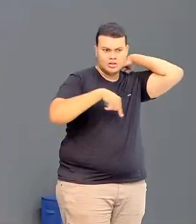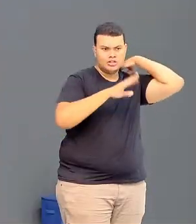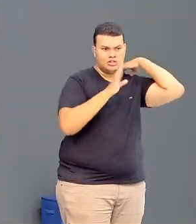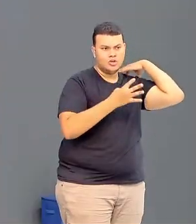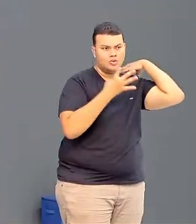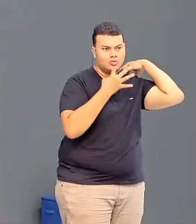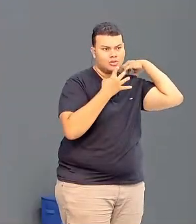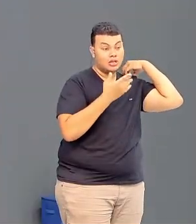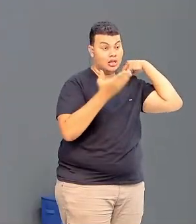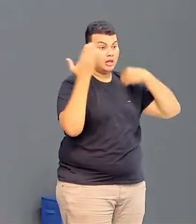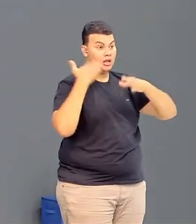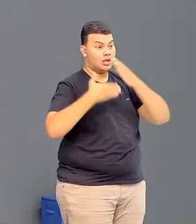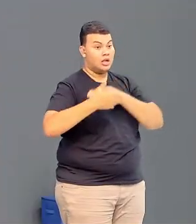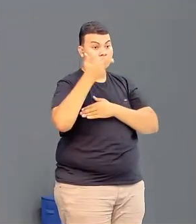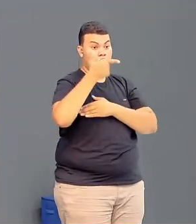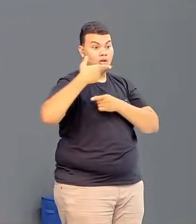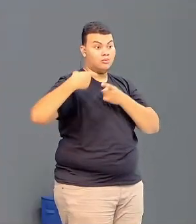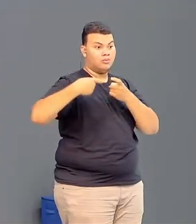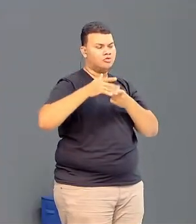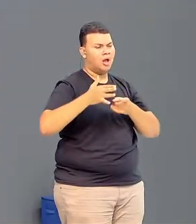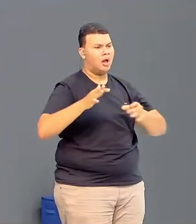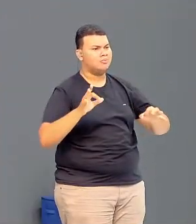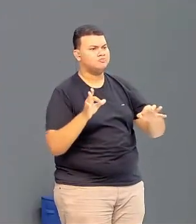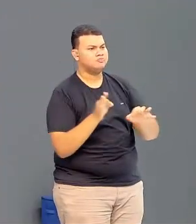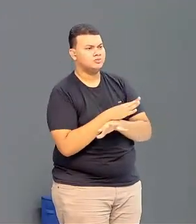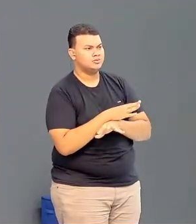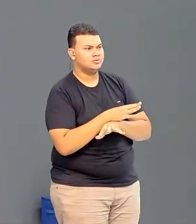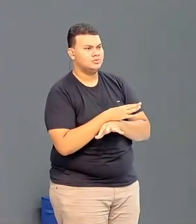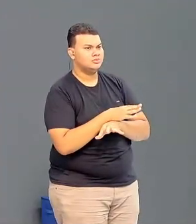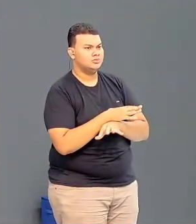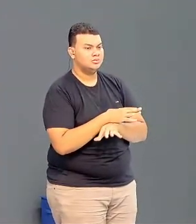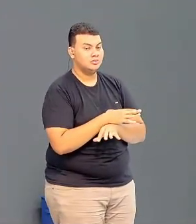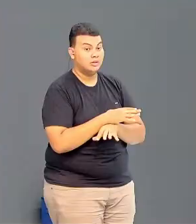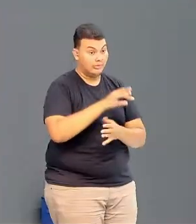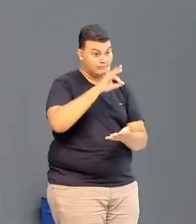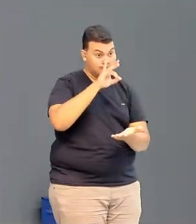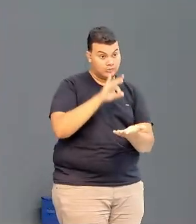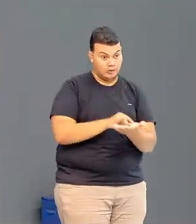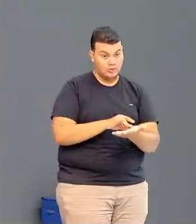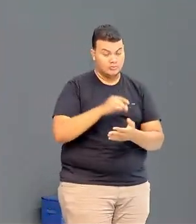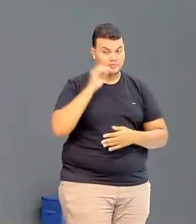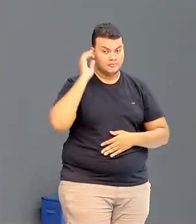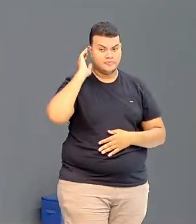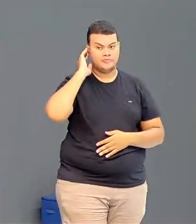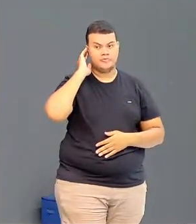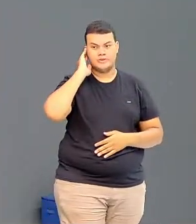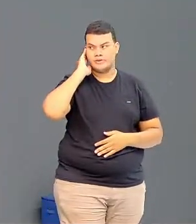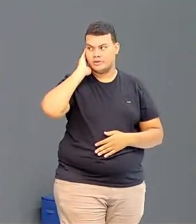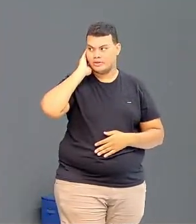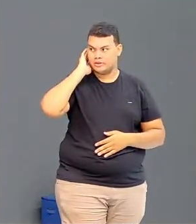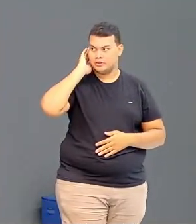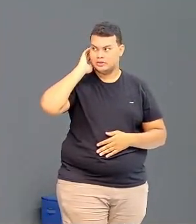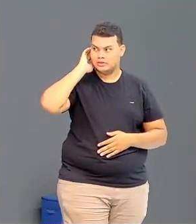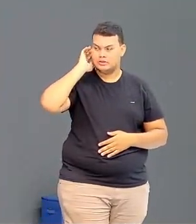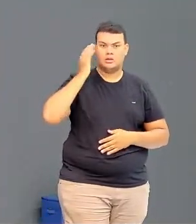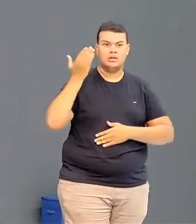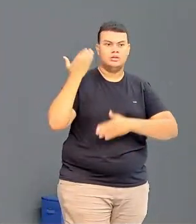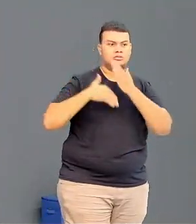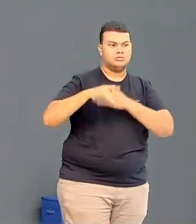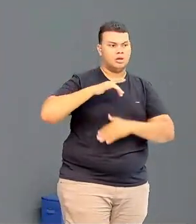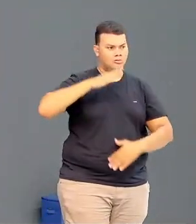história. A Segunda Guerra Mundial tinha acabado. E obviamente, muitos soldados, da aliança